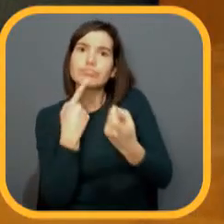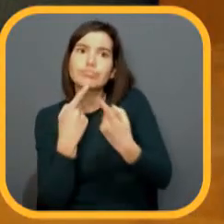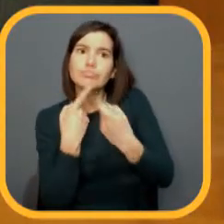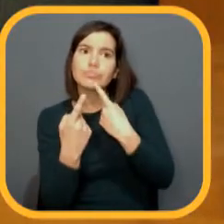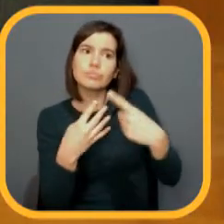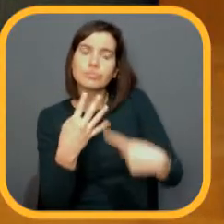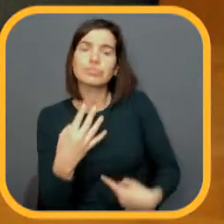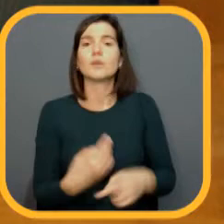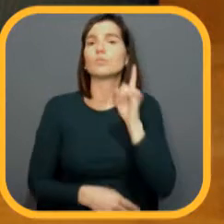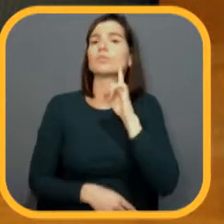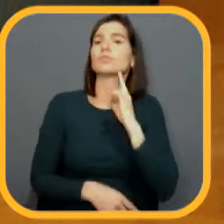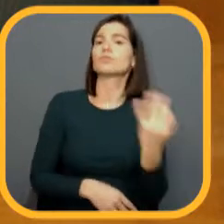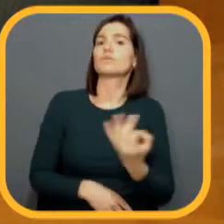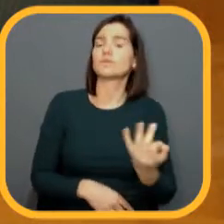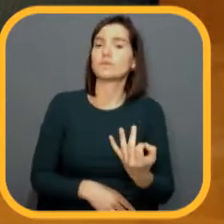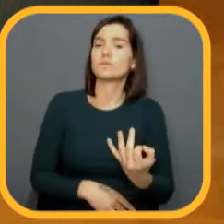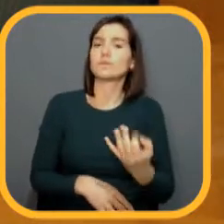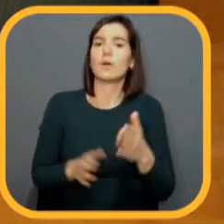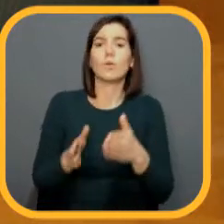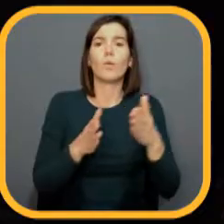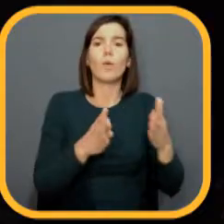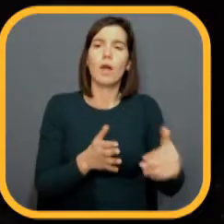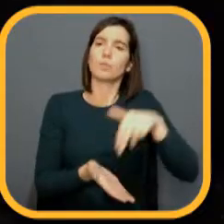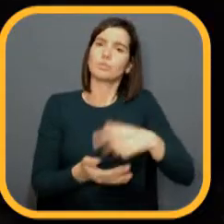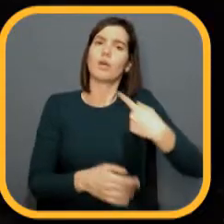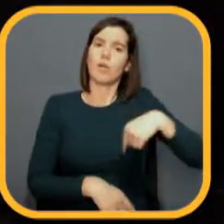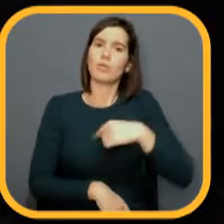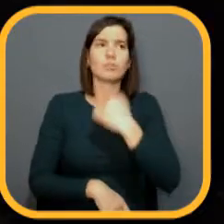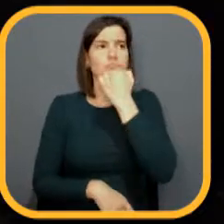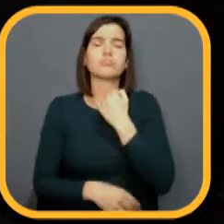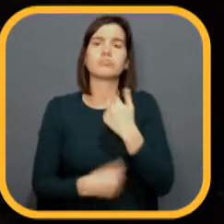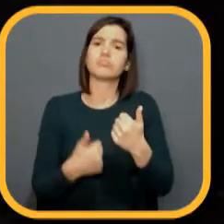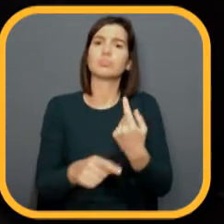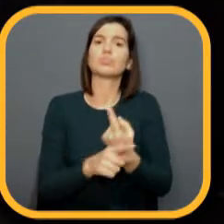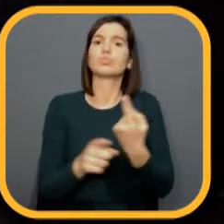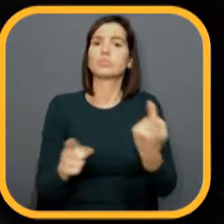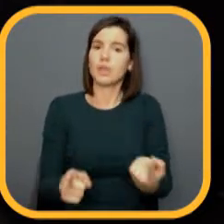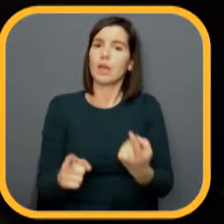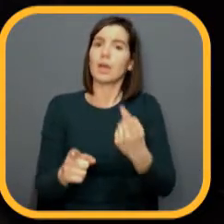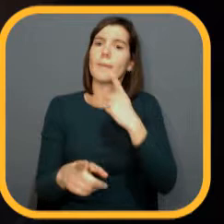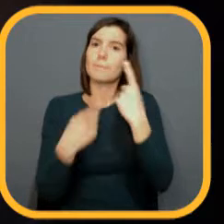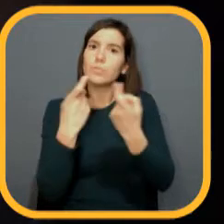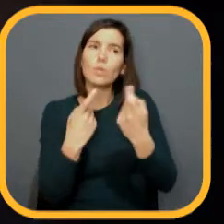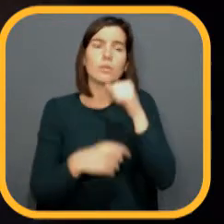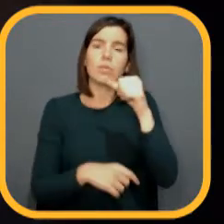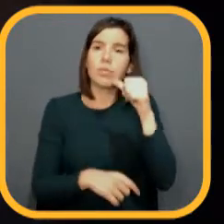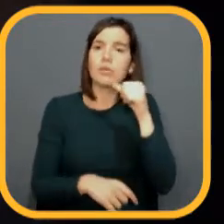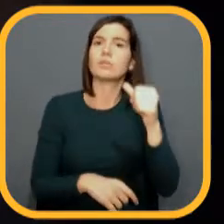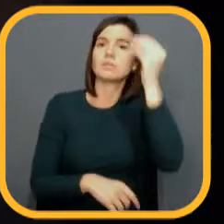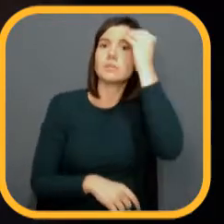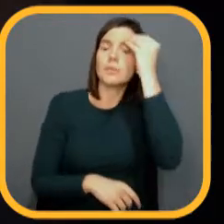extremamente pertinentes e que, acima de tudo, têm uma postura que a nós nos agrada, que tem a ver com o facto de